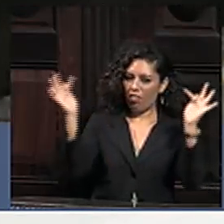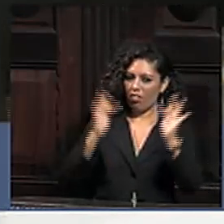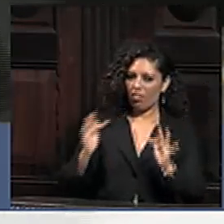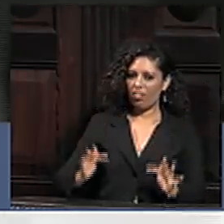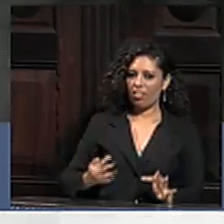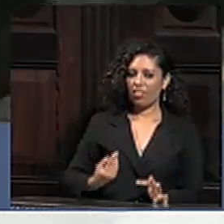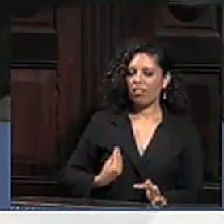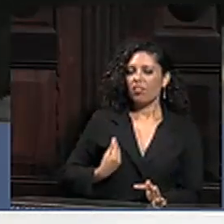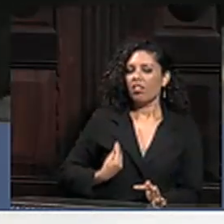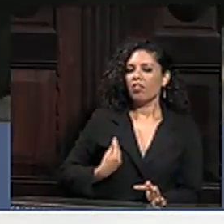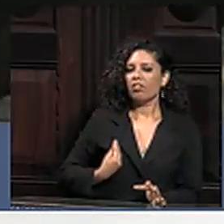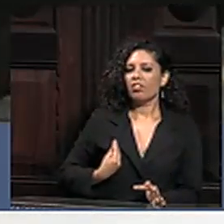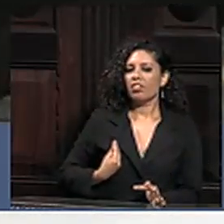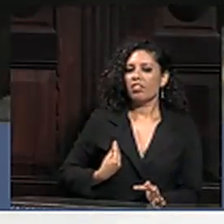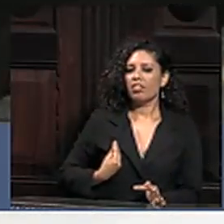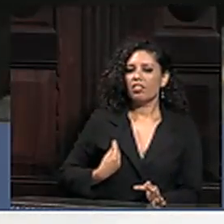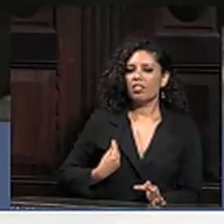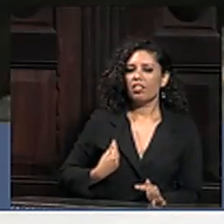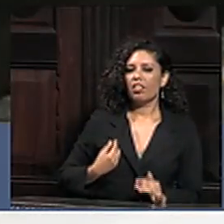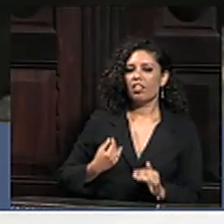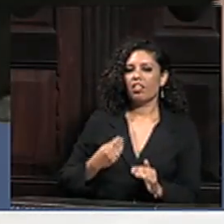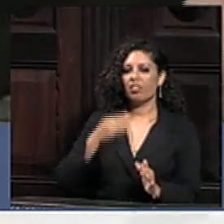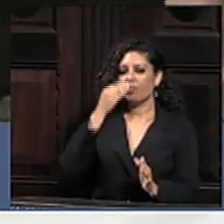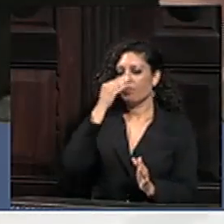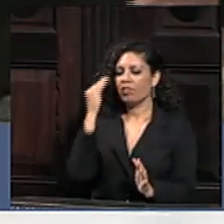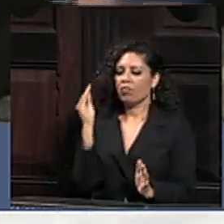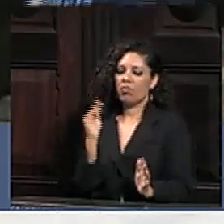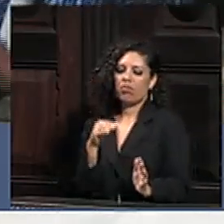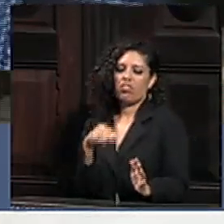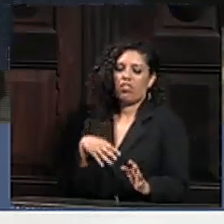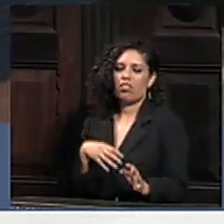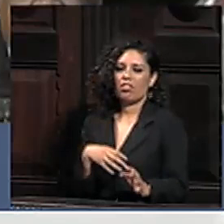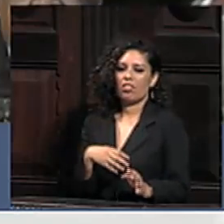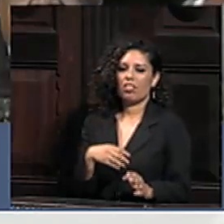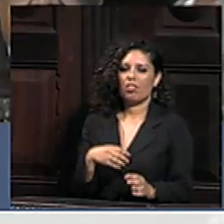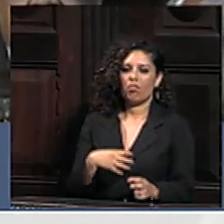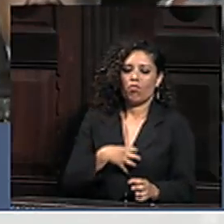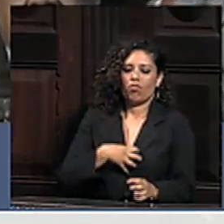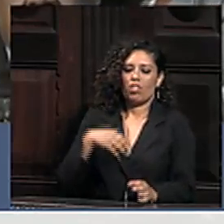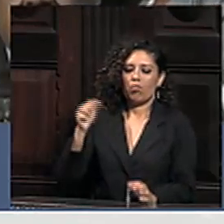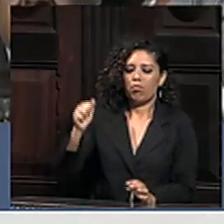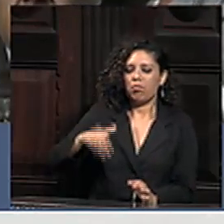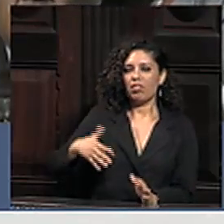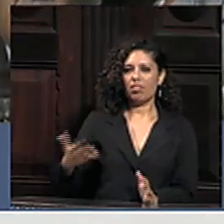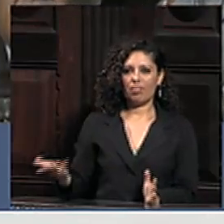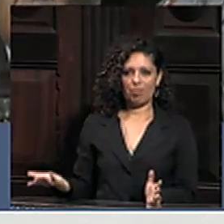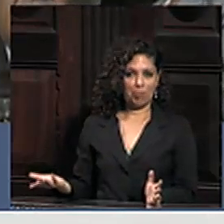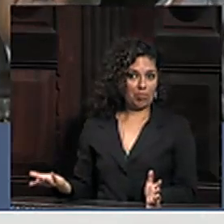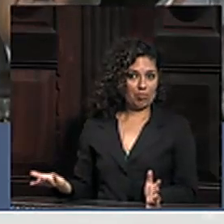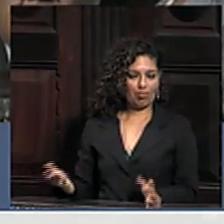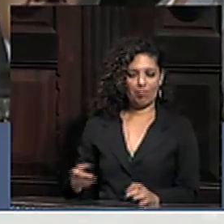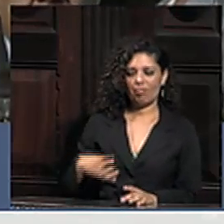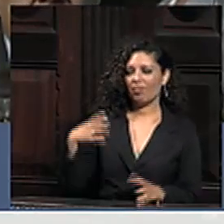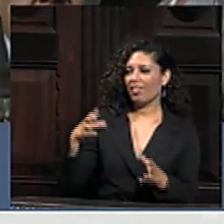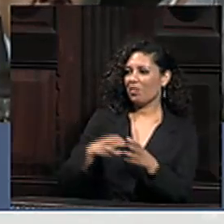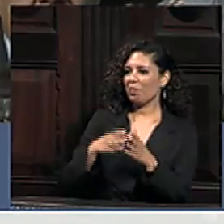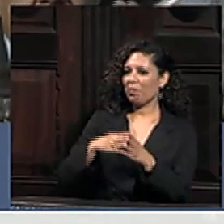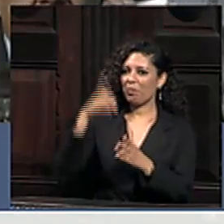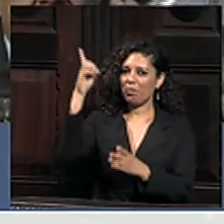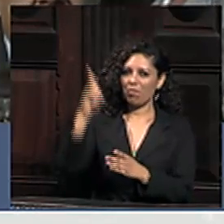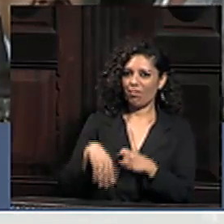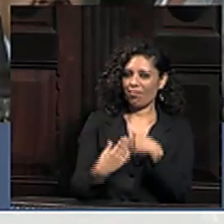e rejeito os sentimentos menores. Pela Comissão de Defesa dos Direitos Humanos, deputado